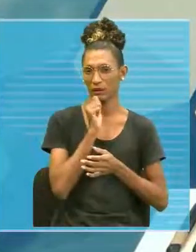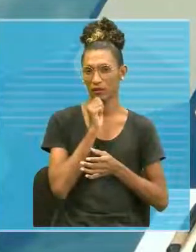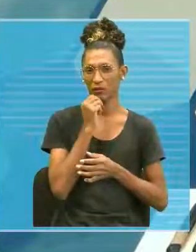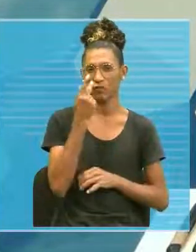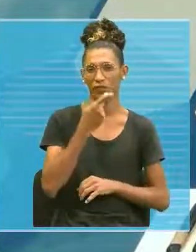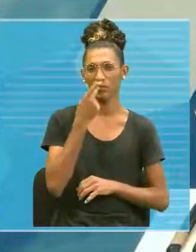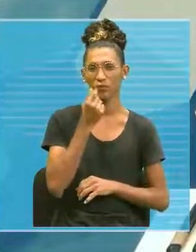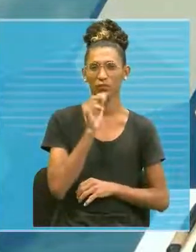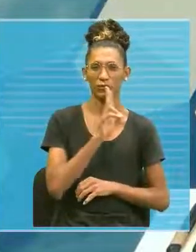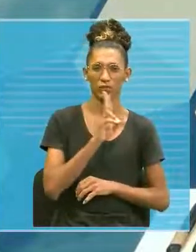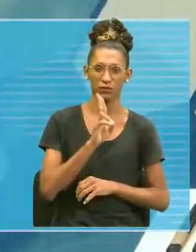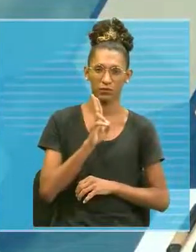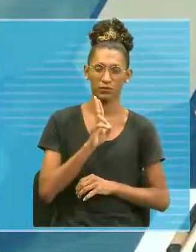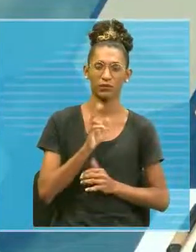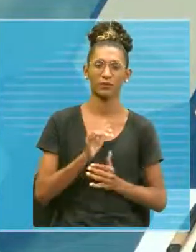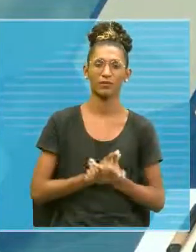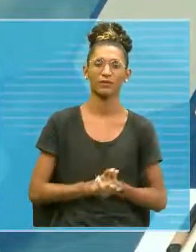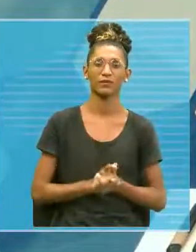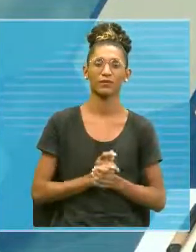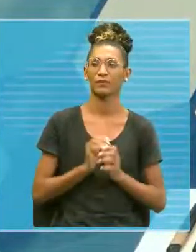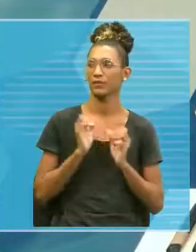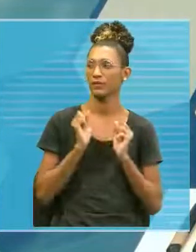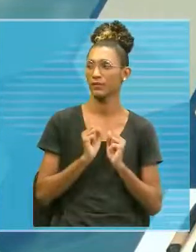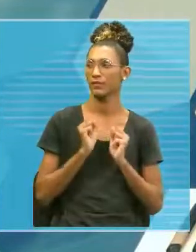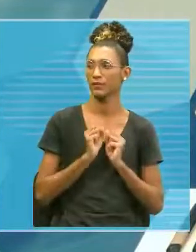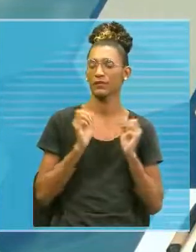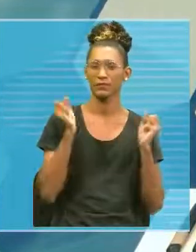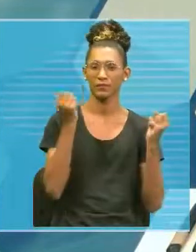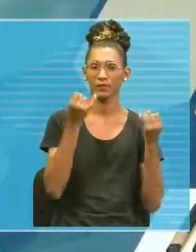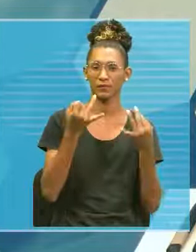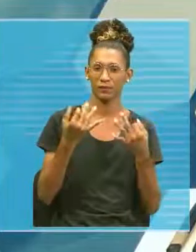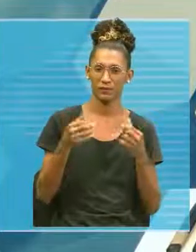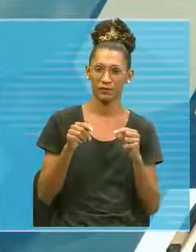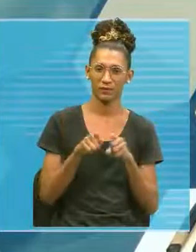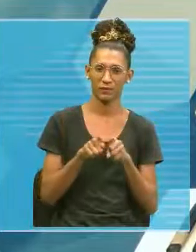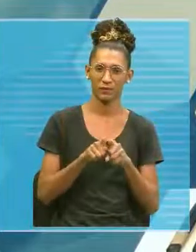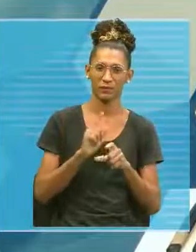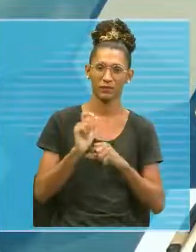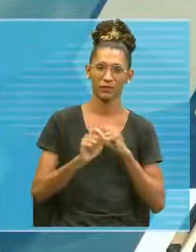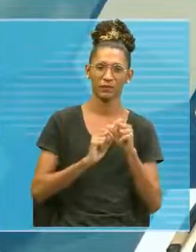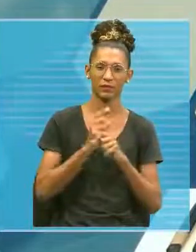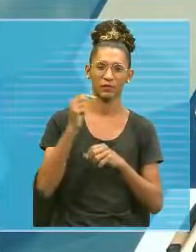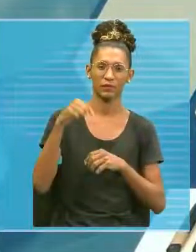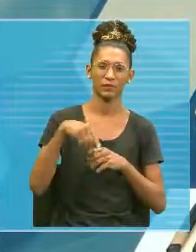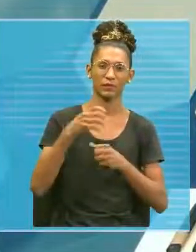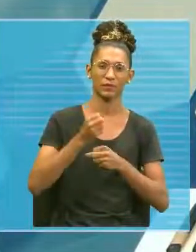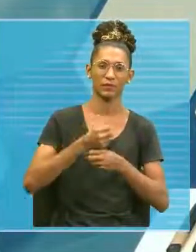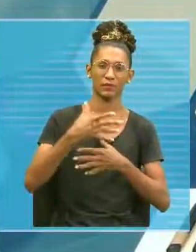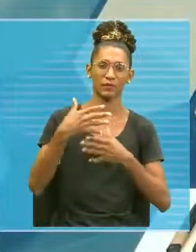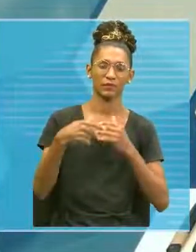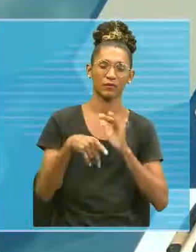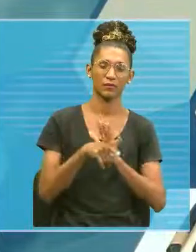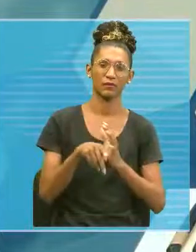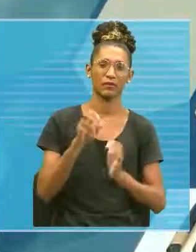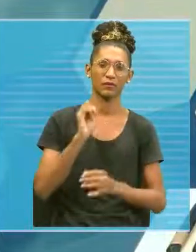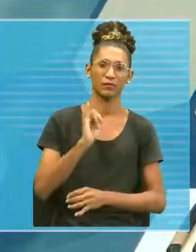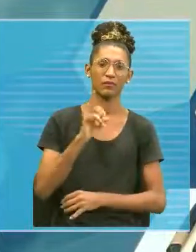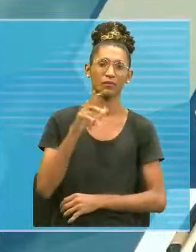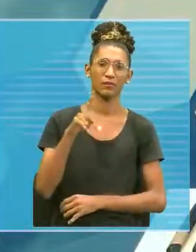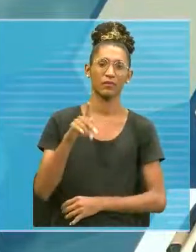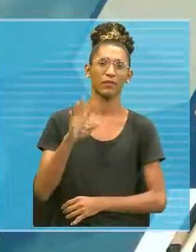não falei o nome você pode me dizer aqui no chat do IPTV né